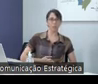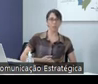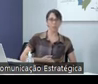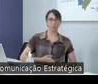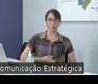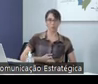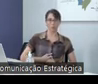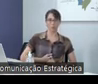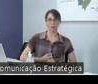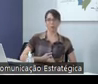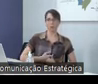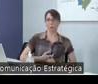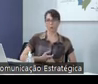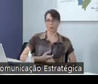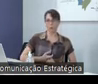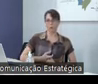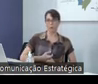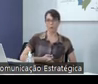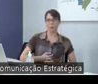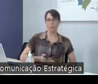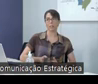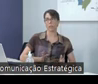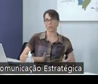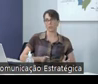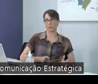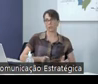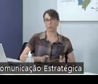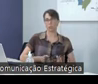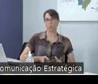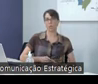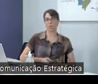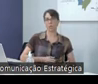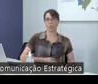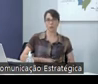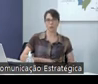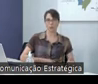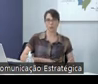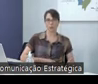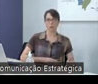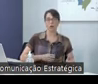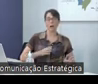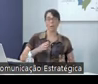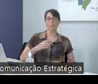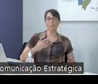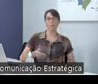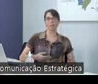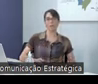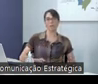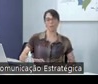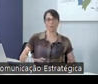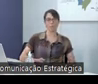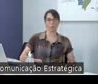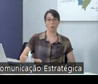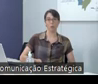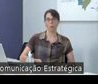casos nós ficamos na dúvida se não era um adulto que apesar da data de nascimento sugerir que tinha menos de 12 anos a prescrição